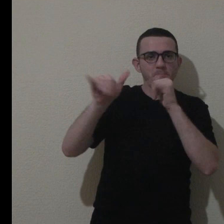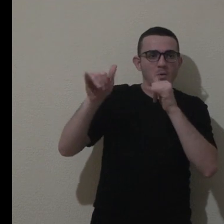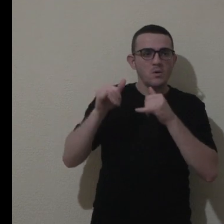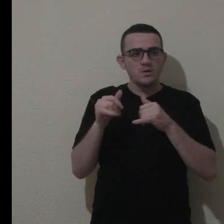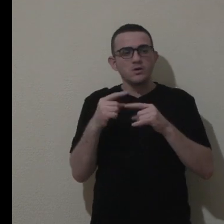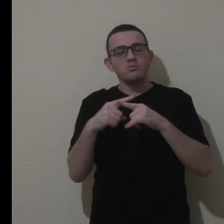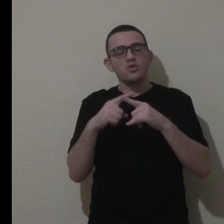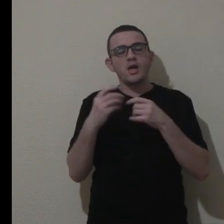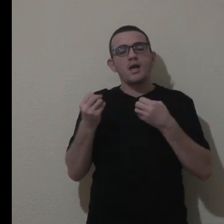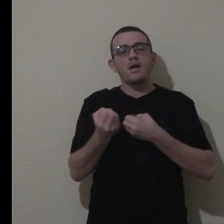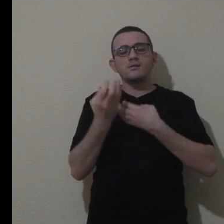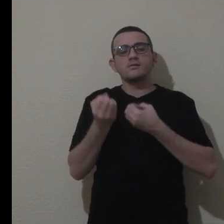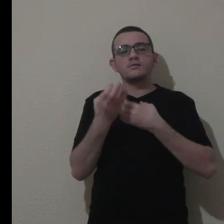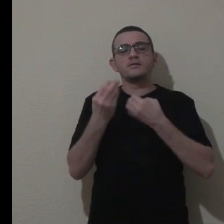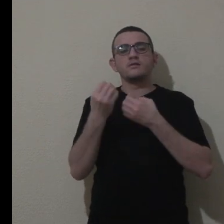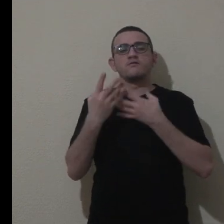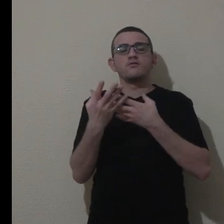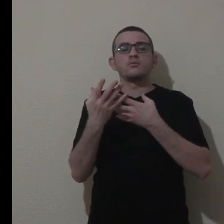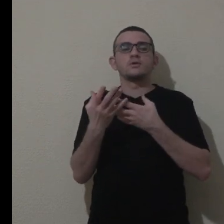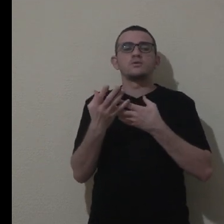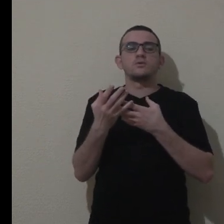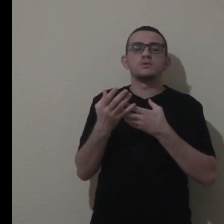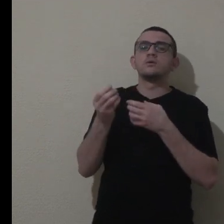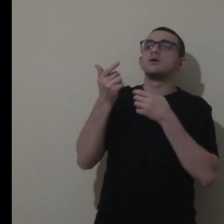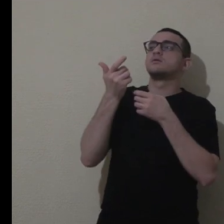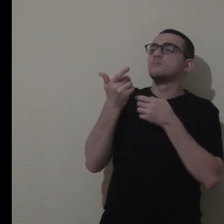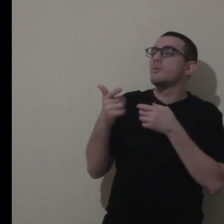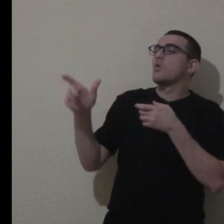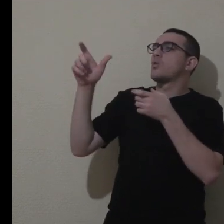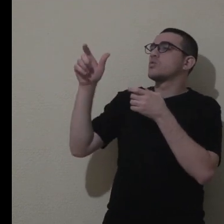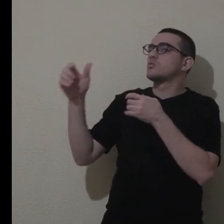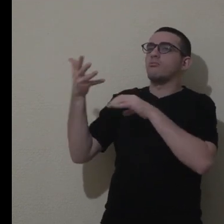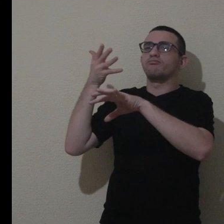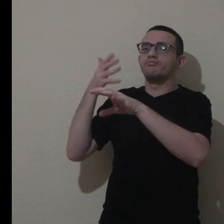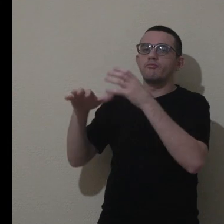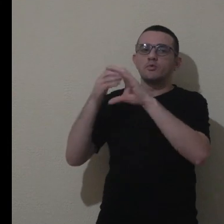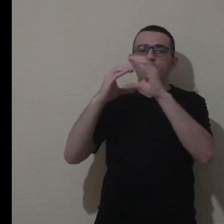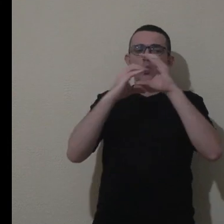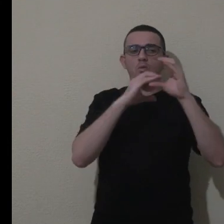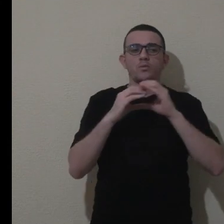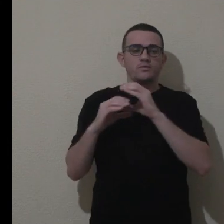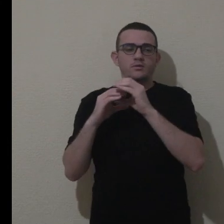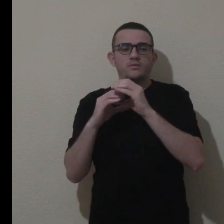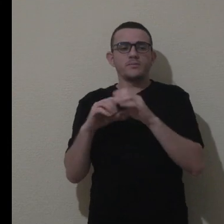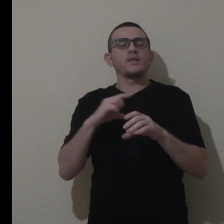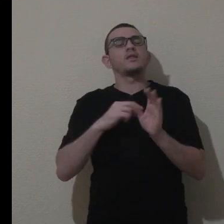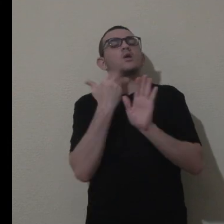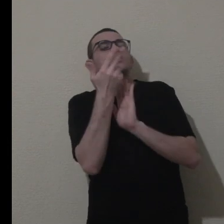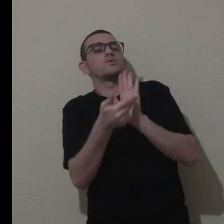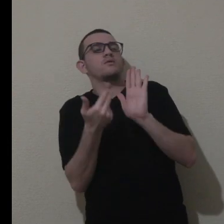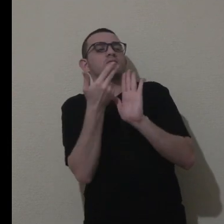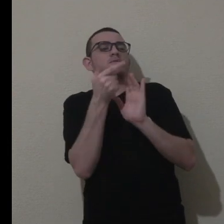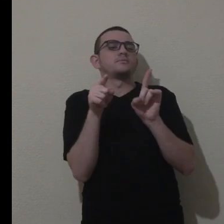Então elas levam as informações, propagam e levam as informações para umas às outras. Aqui tem